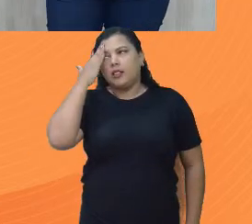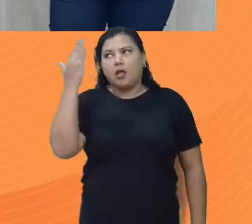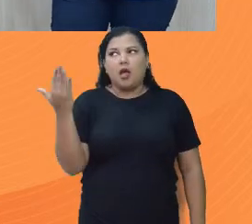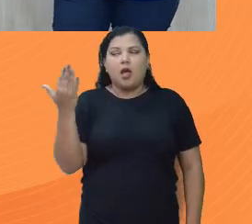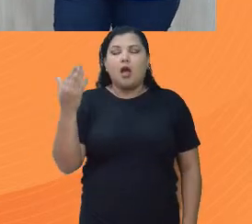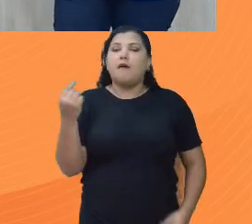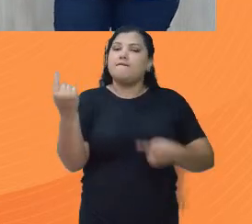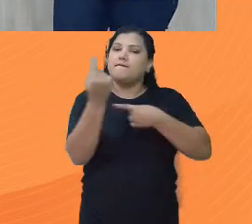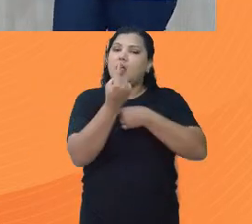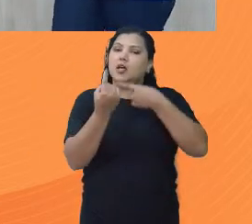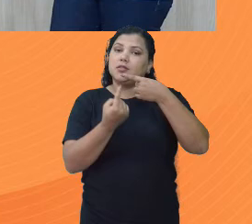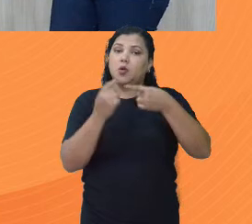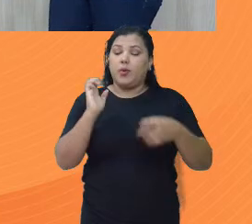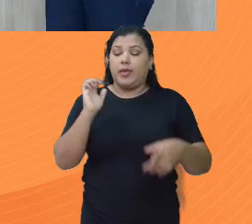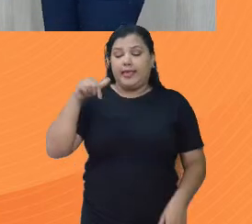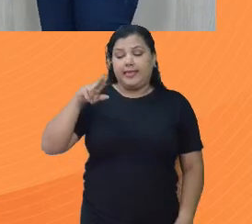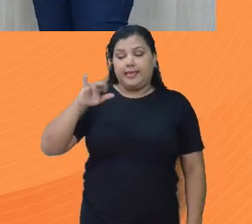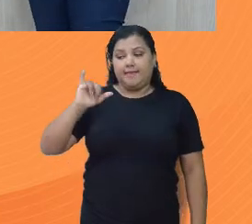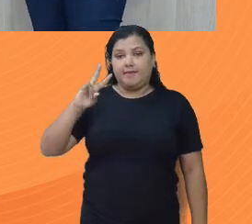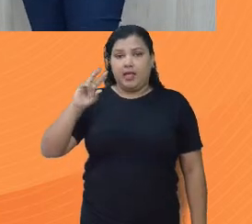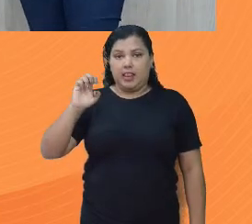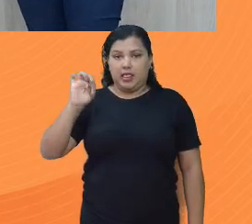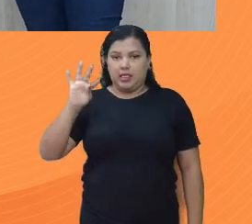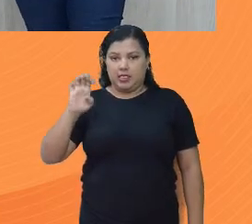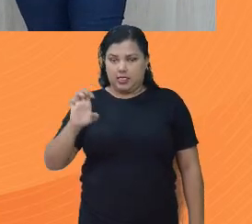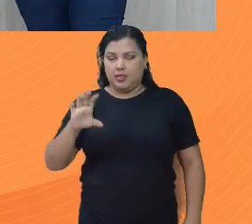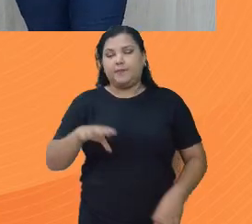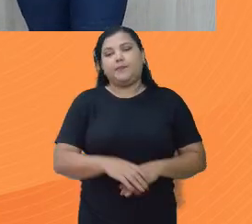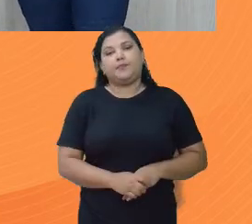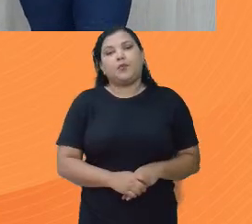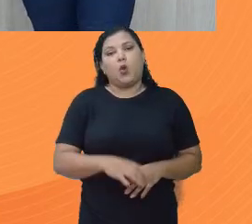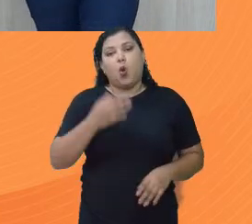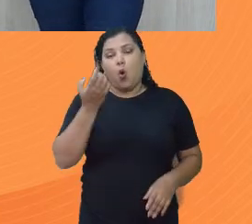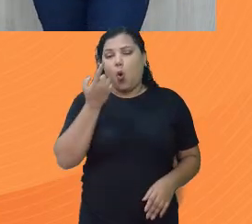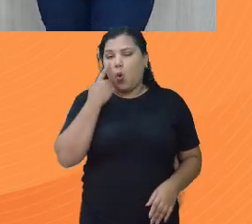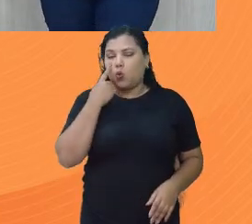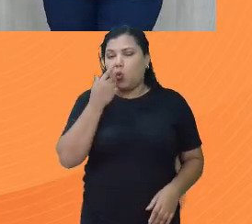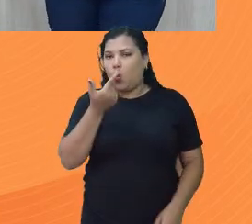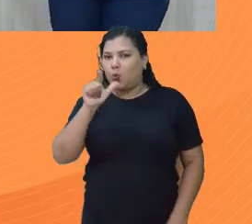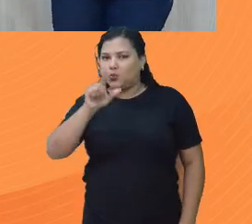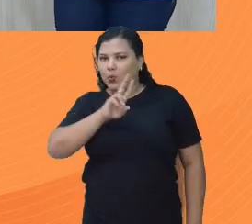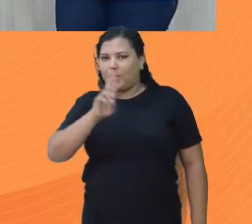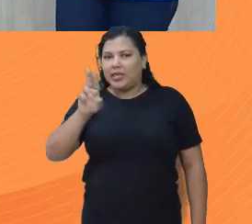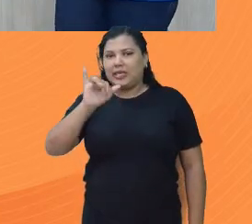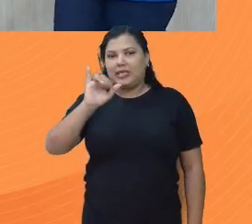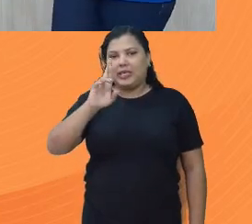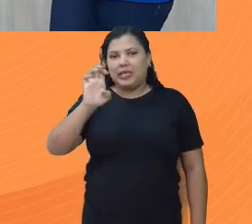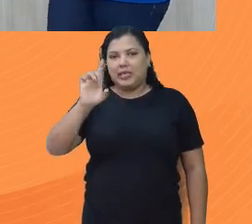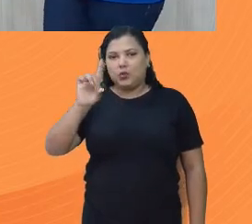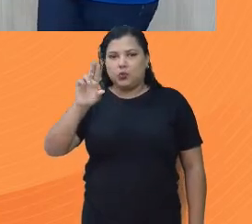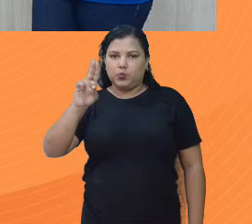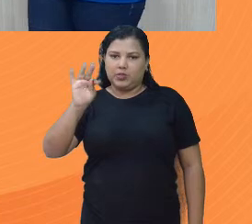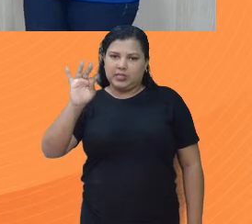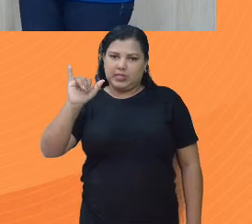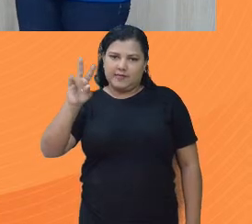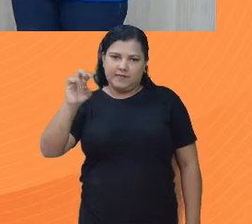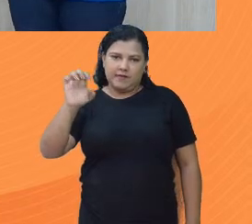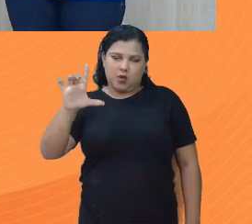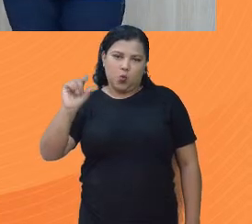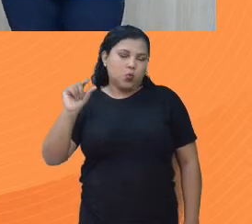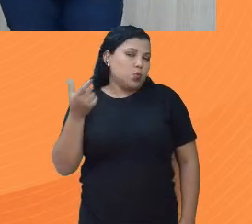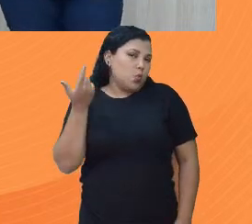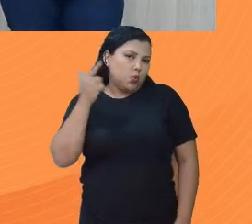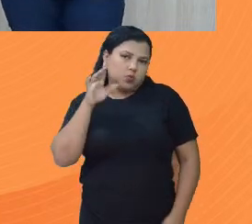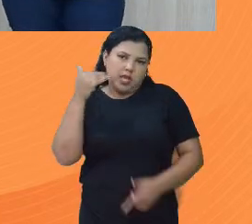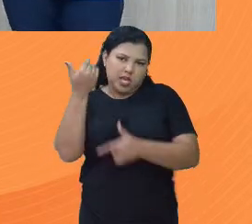fração equivalente e chegando na fração irredutível, olha quanto nome a gente já falou, você tem aí chegando em 1 sobre